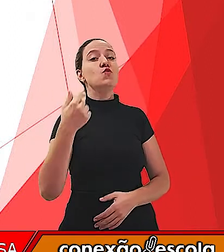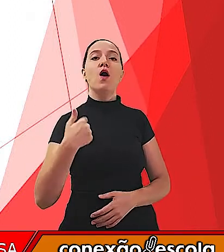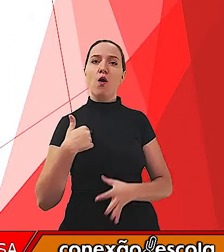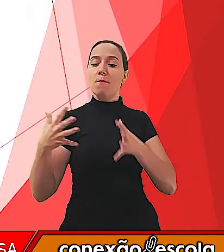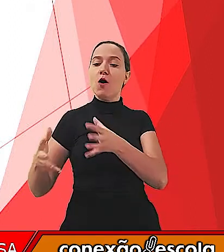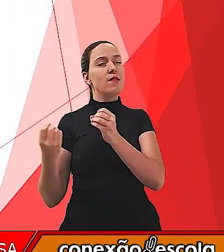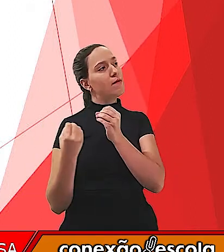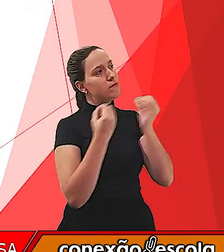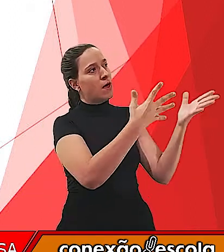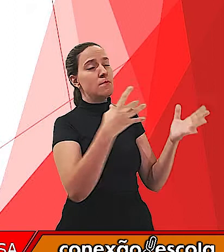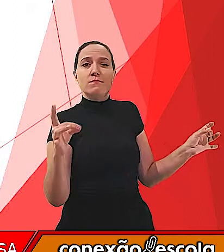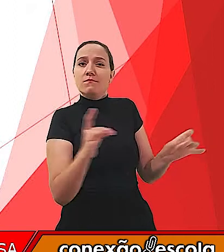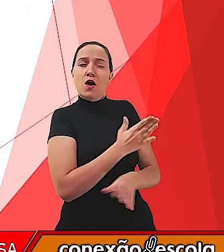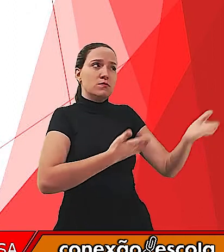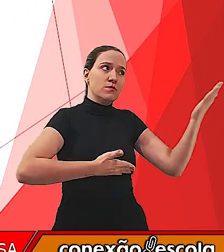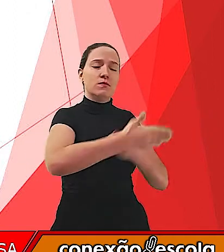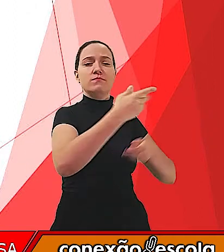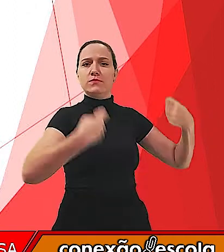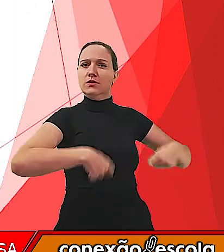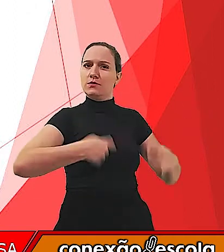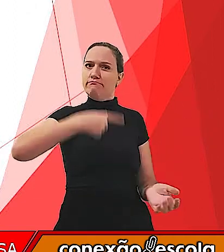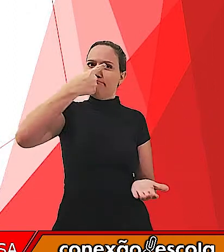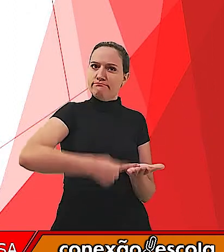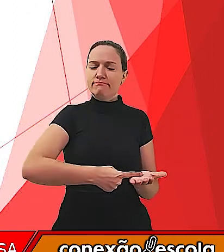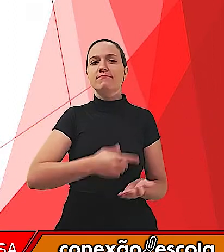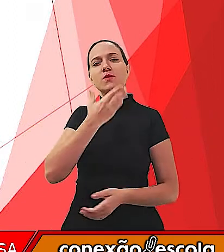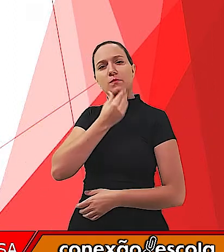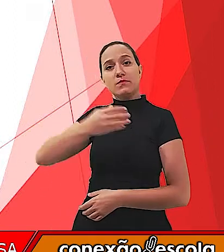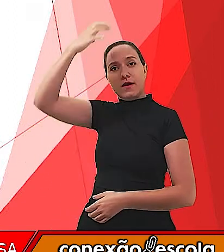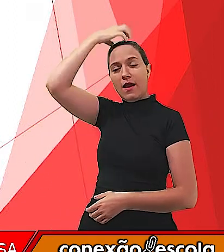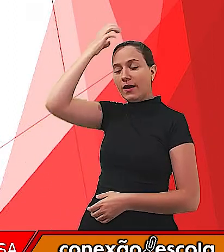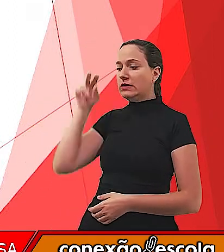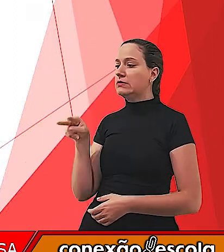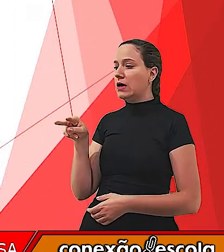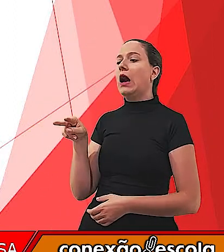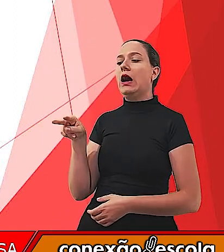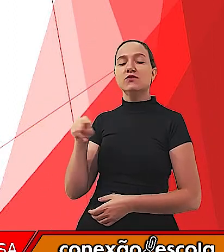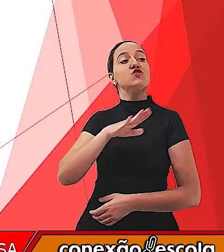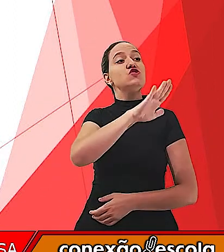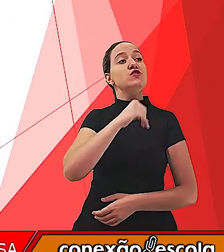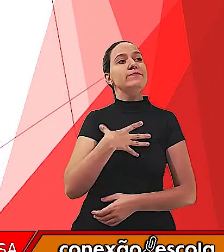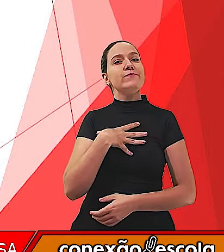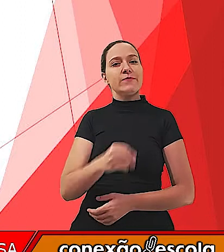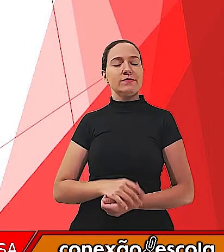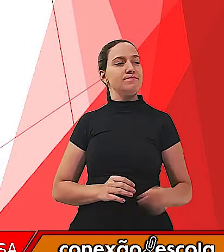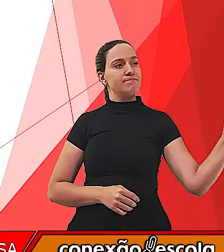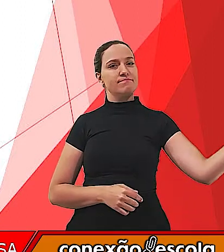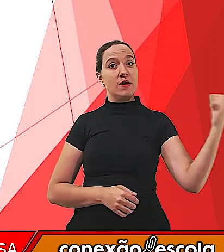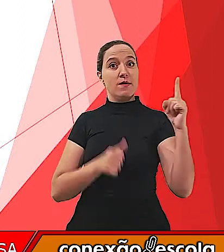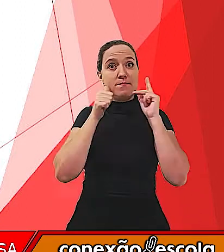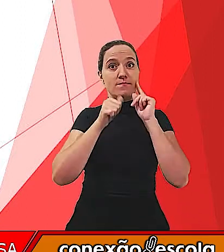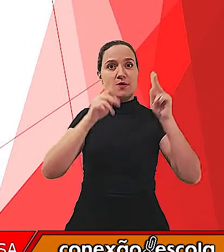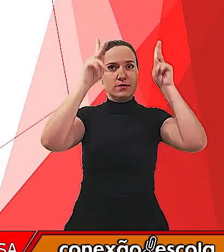eu recuperasse a bola perdida no lago. O rei, então, mandou chamar a filha. O rei falou à